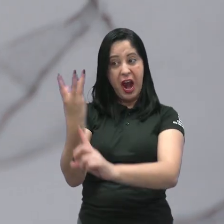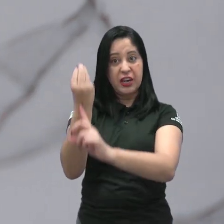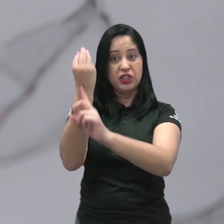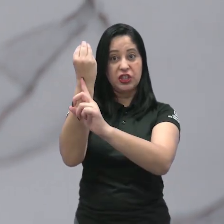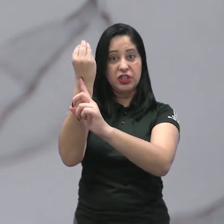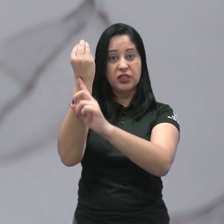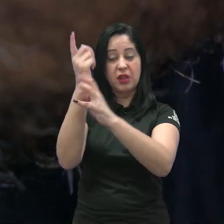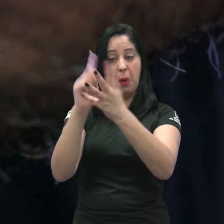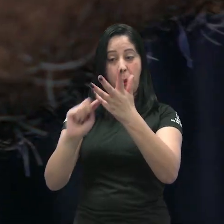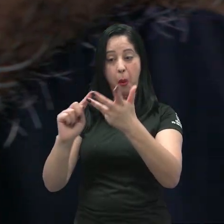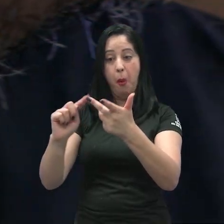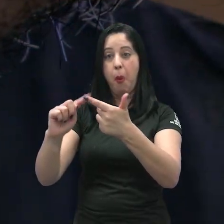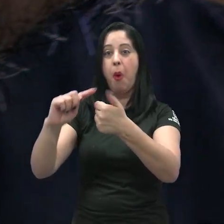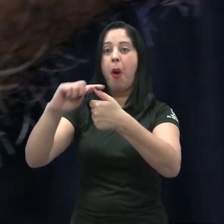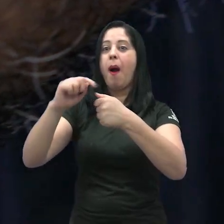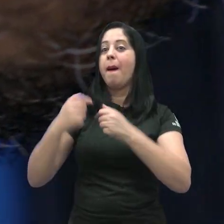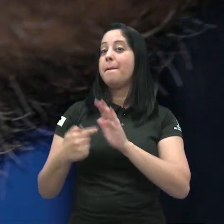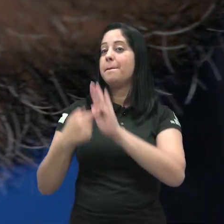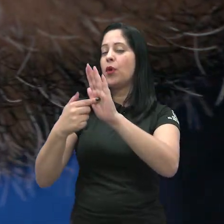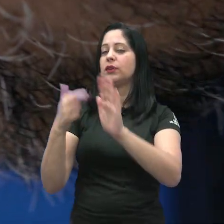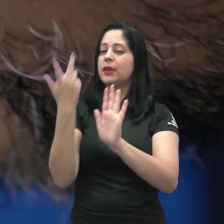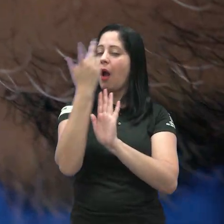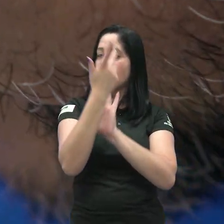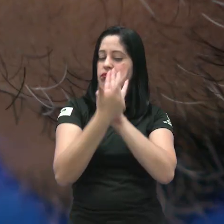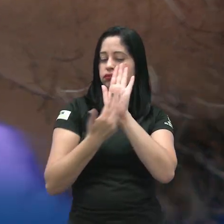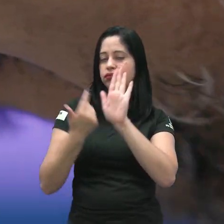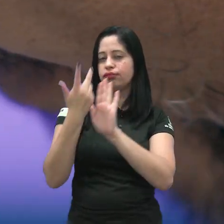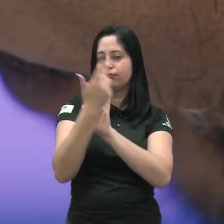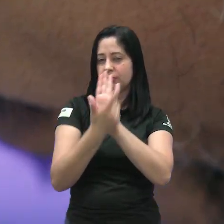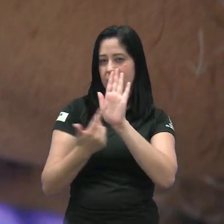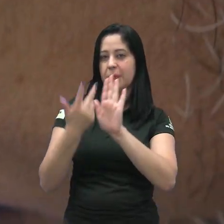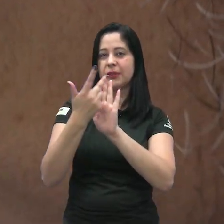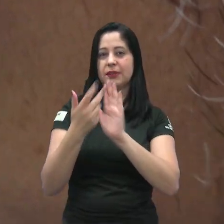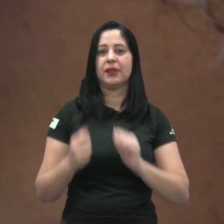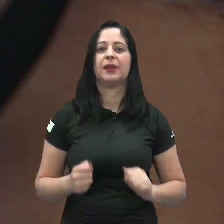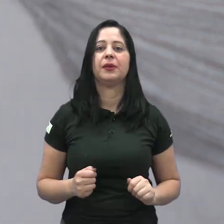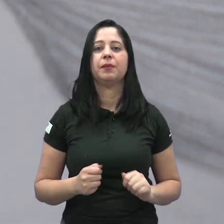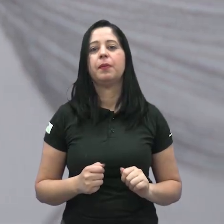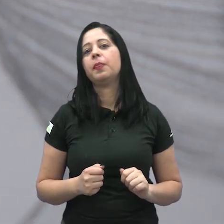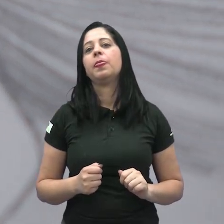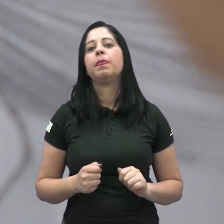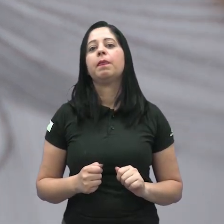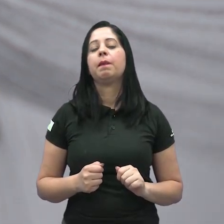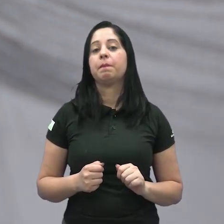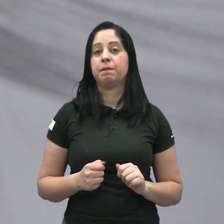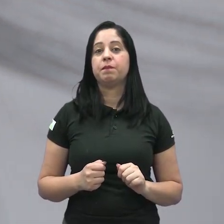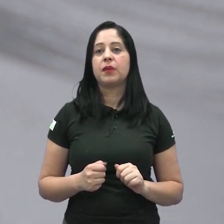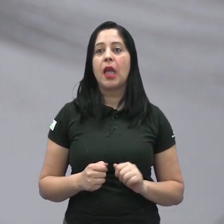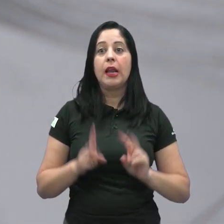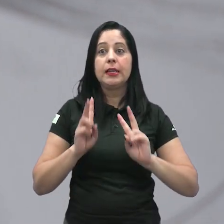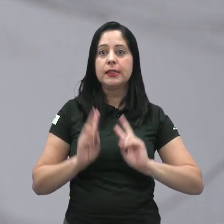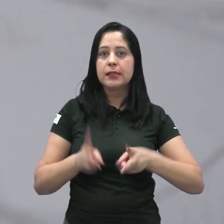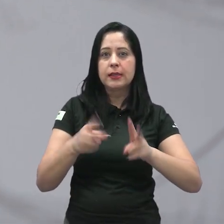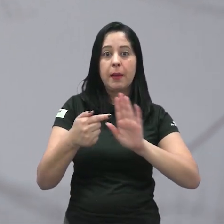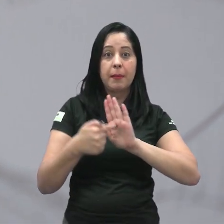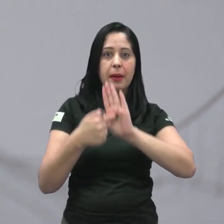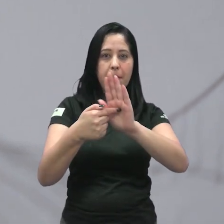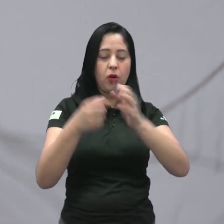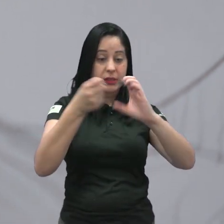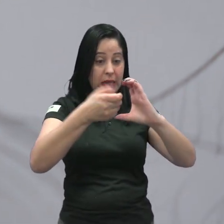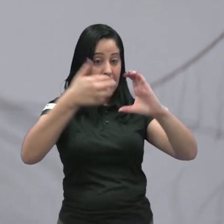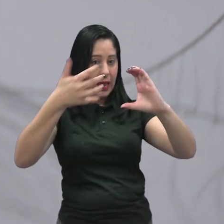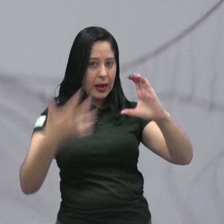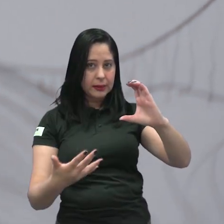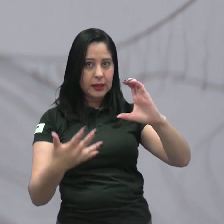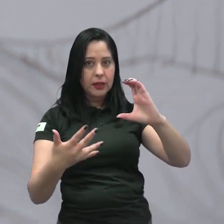que traz à vida o poder da caricatura, de forma única e envolvente. Sua expressão artística captura a essência de cada